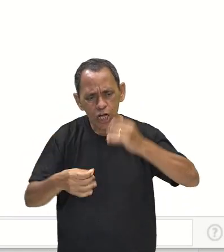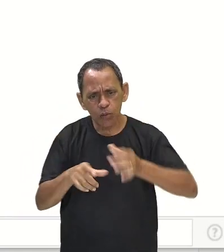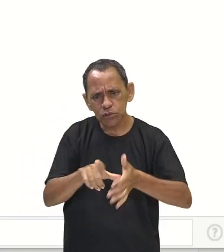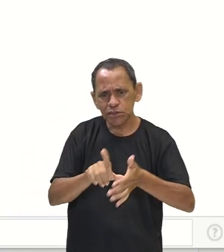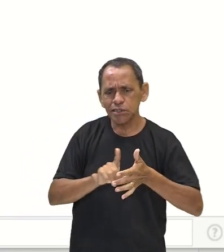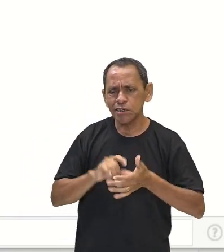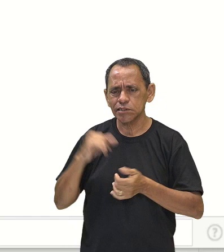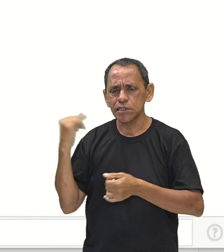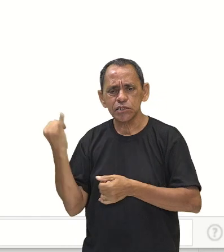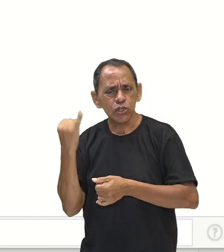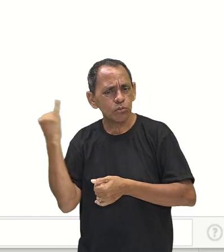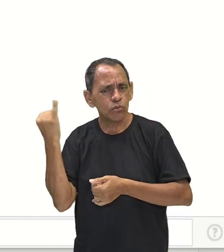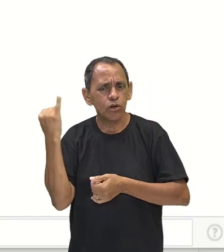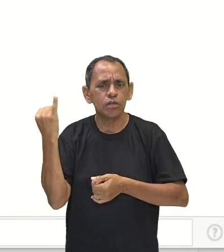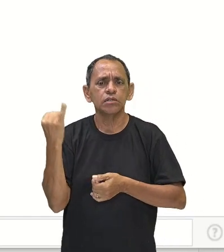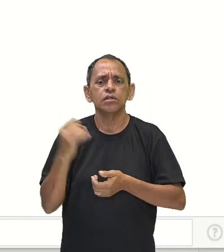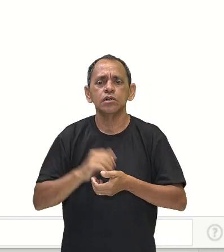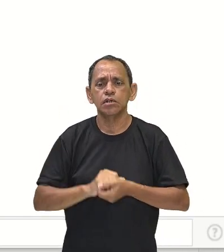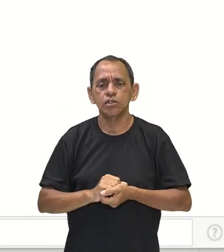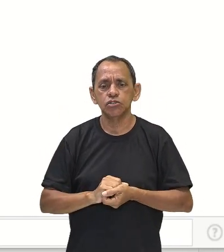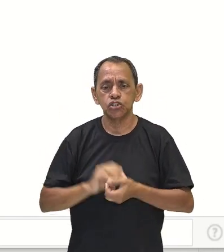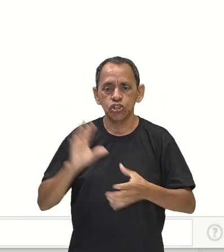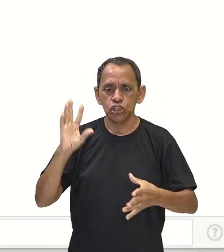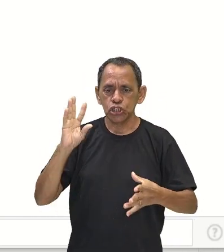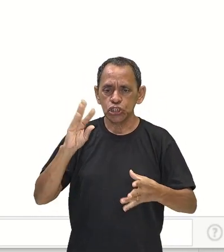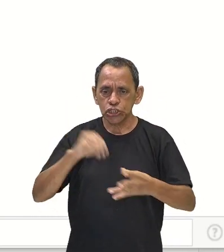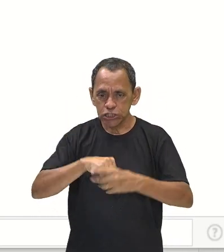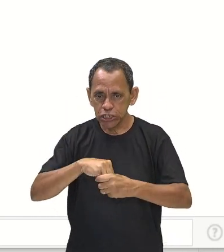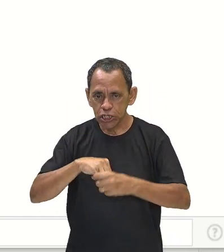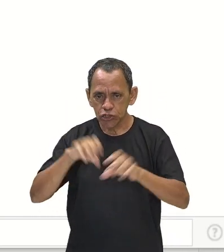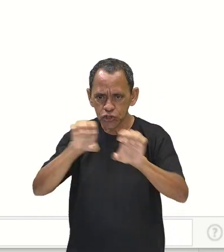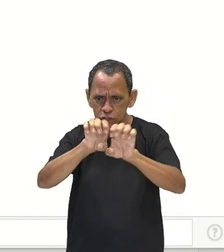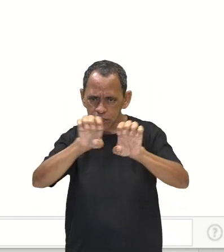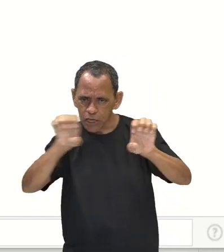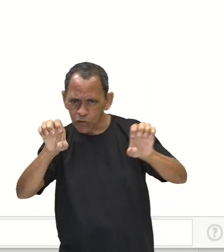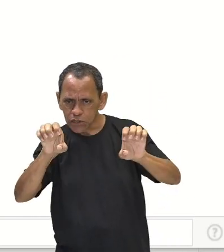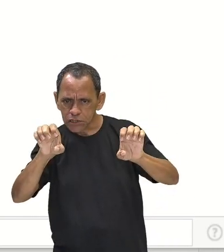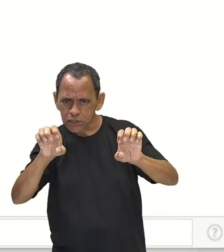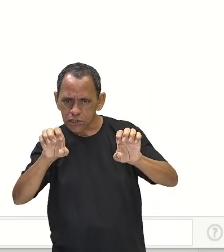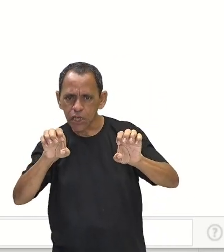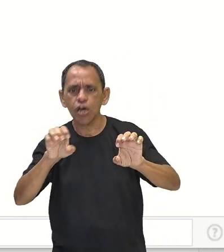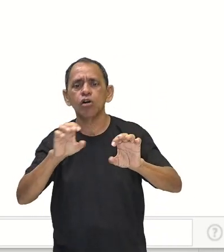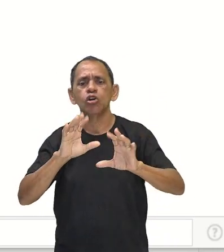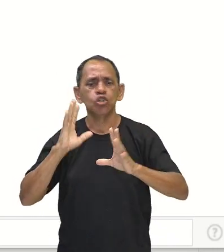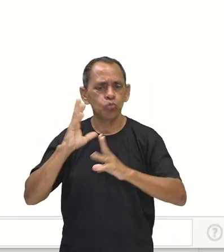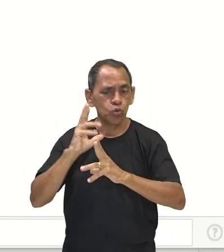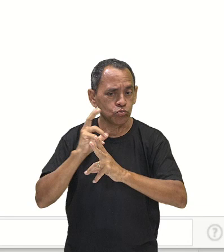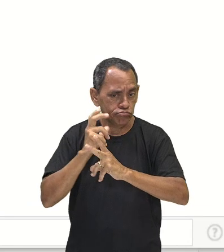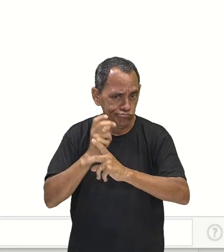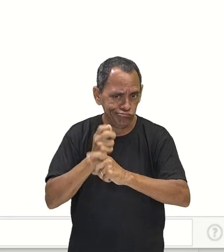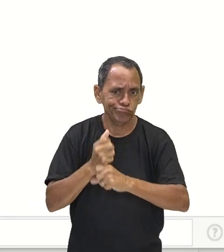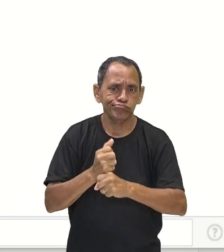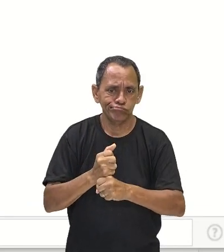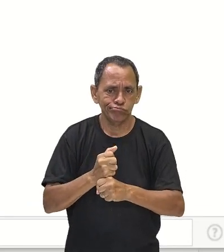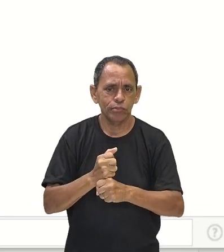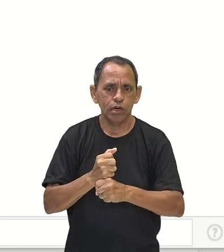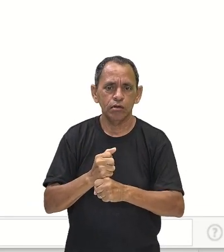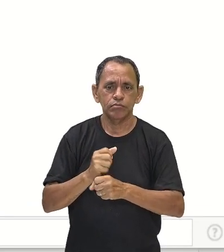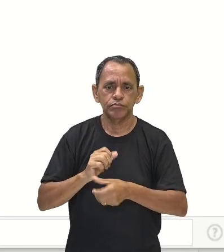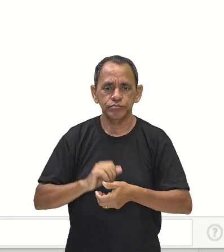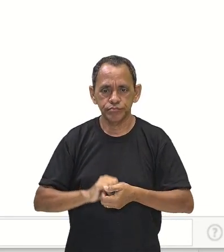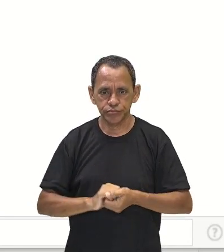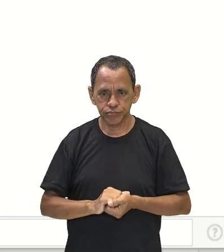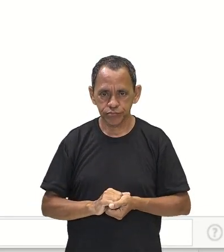importantes na resolução de determinados problemas, na qual, para você poder resolvê-lo,